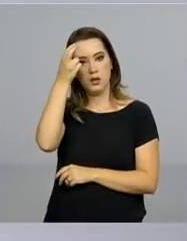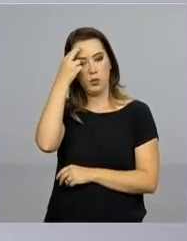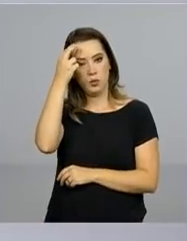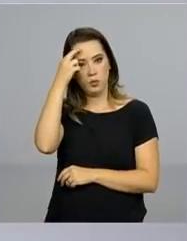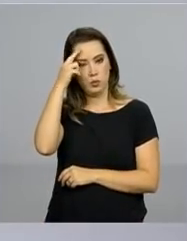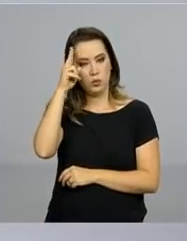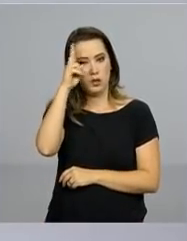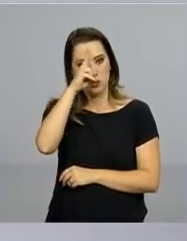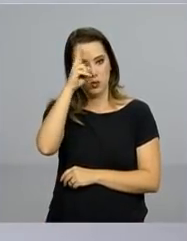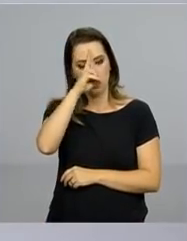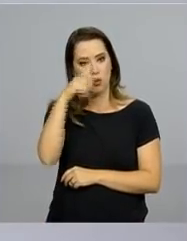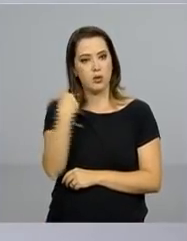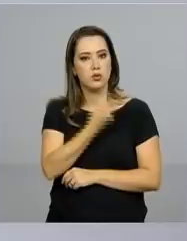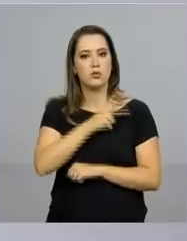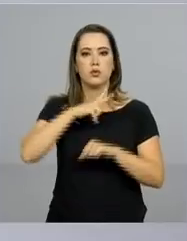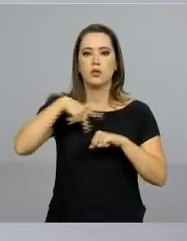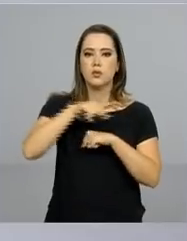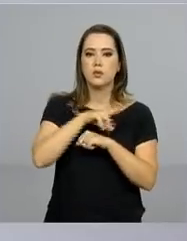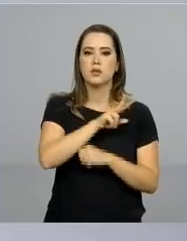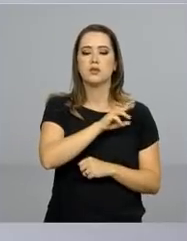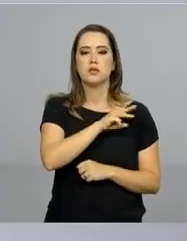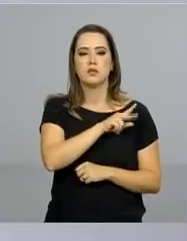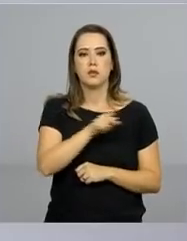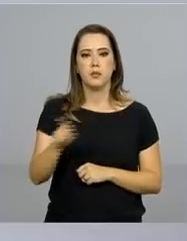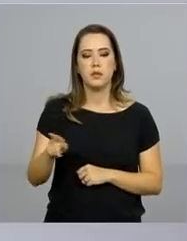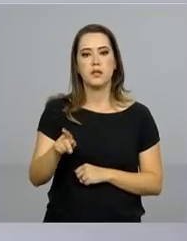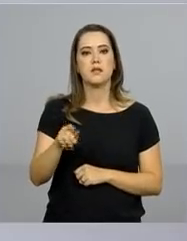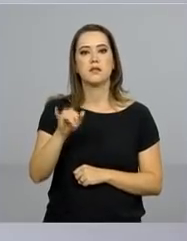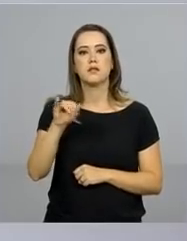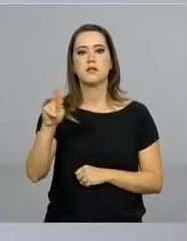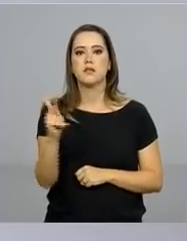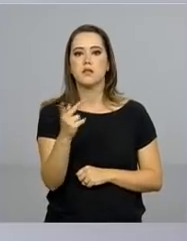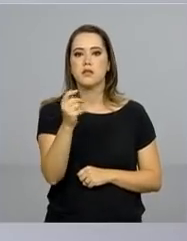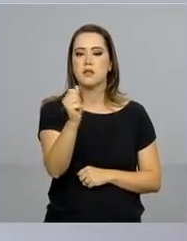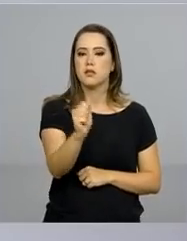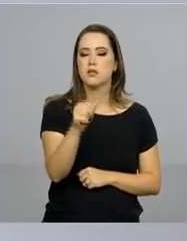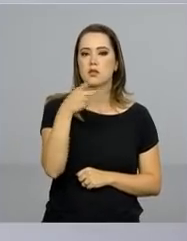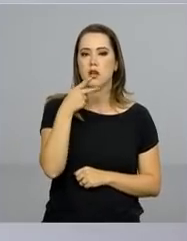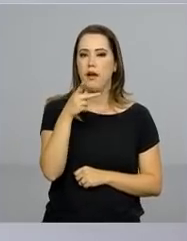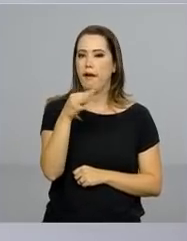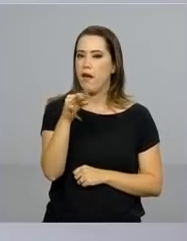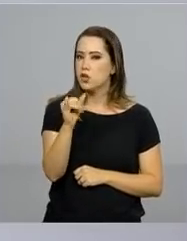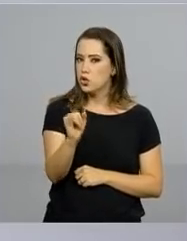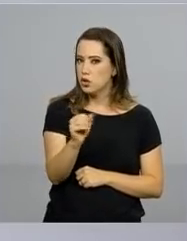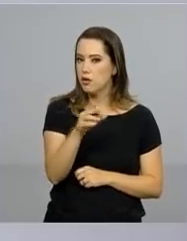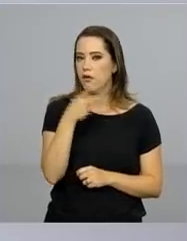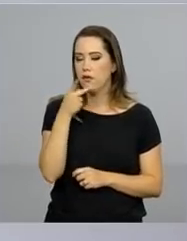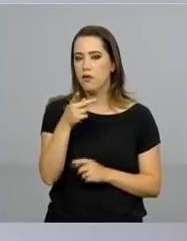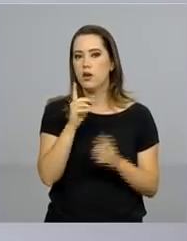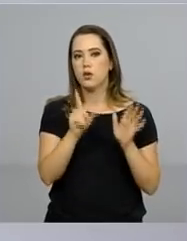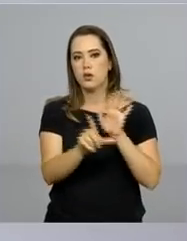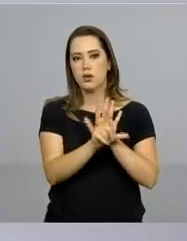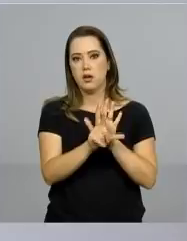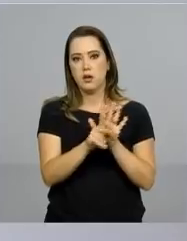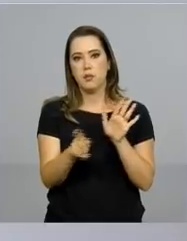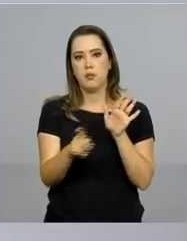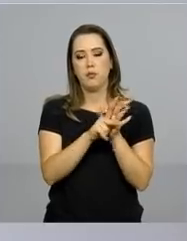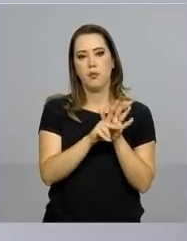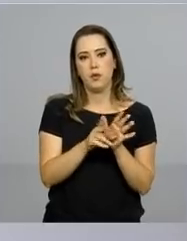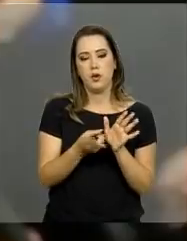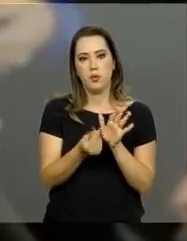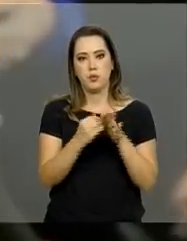cultural. A presidente do IPHAN, Kátia Bogea, disse que o grupo debate a criação de uma legislação para os fundos